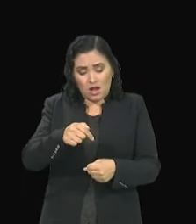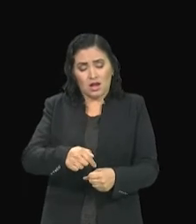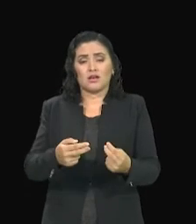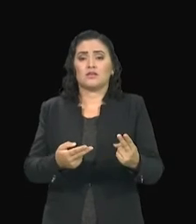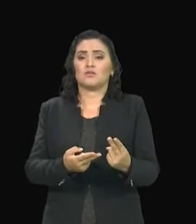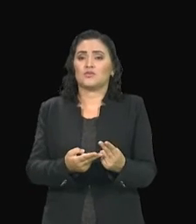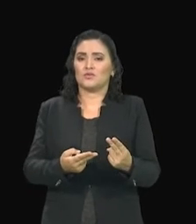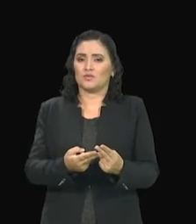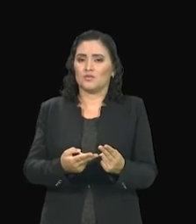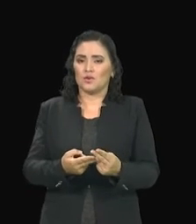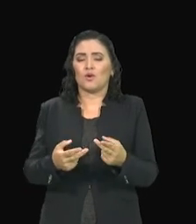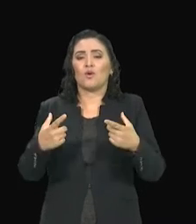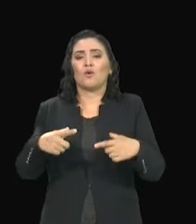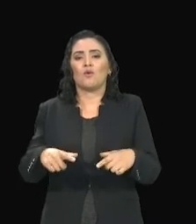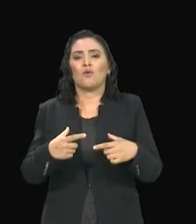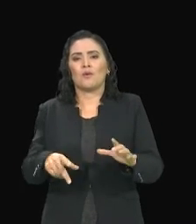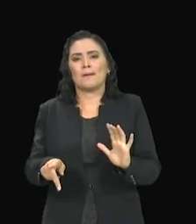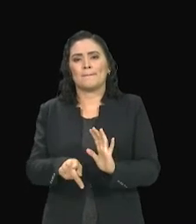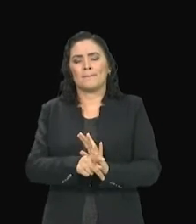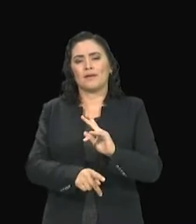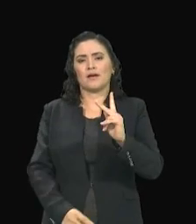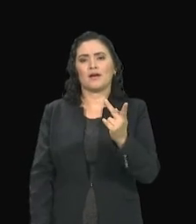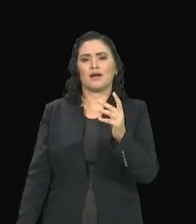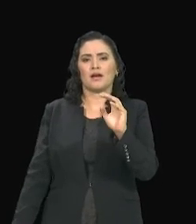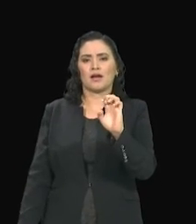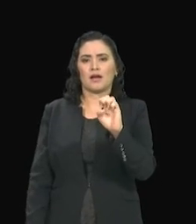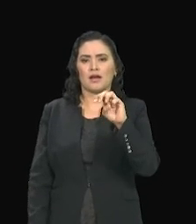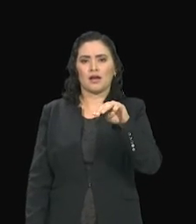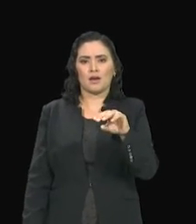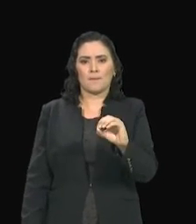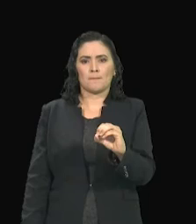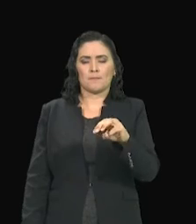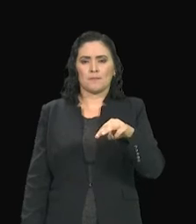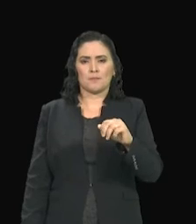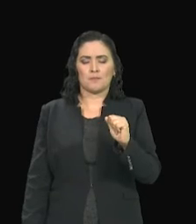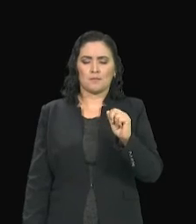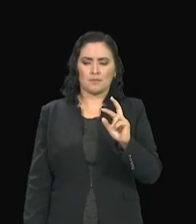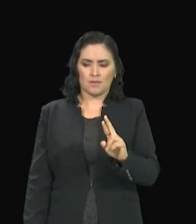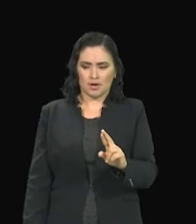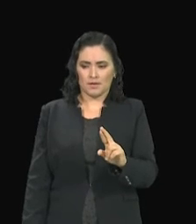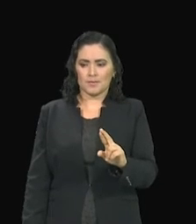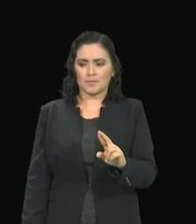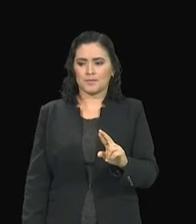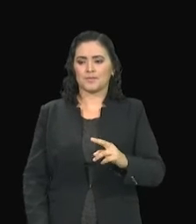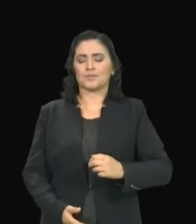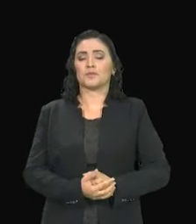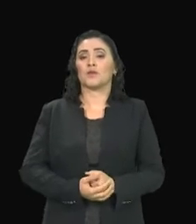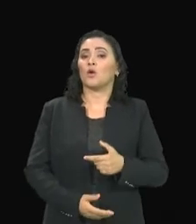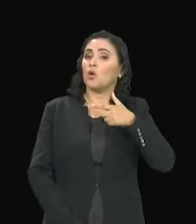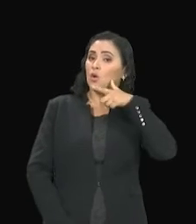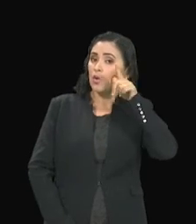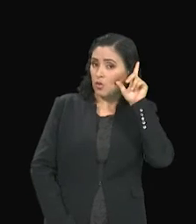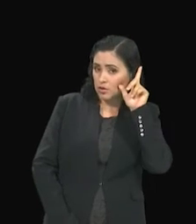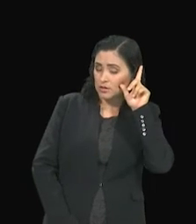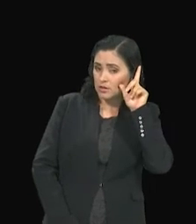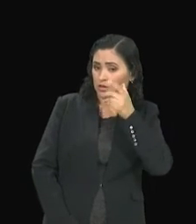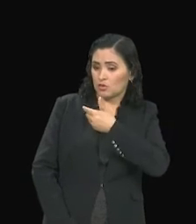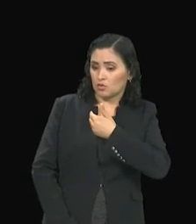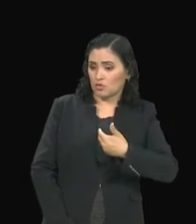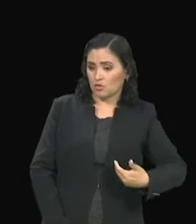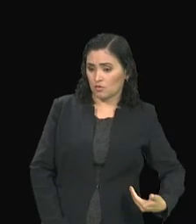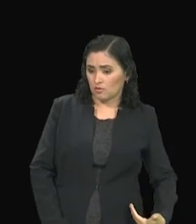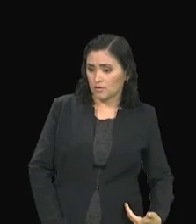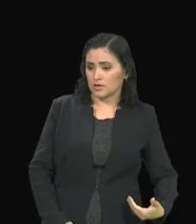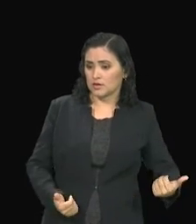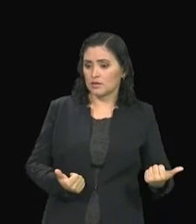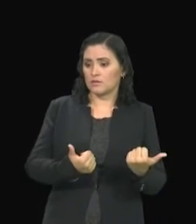regional, aumentando a sua complexidade de atendimento, porque ontem esteve aqui em Timon o governador em exercício, o desembargador